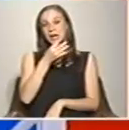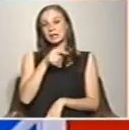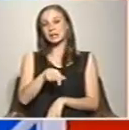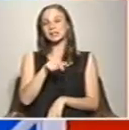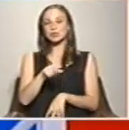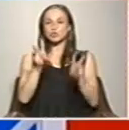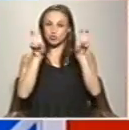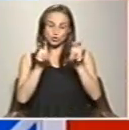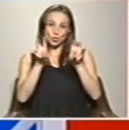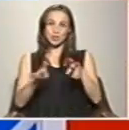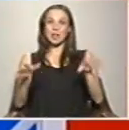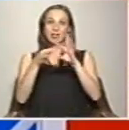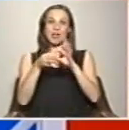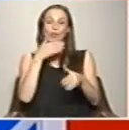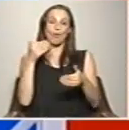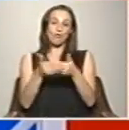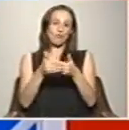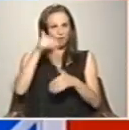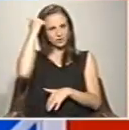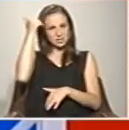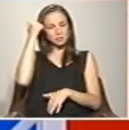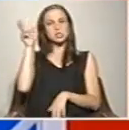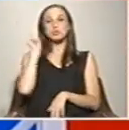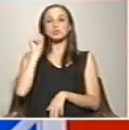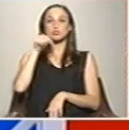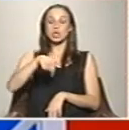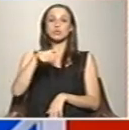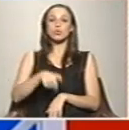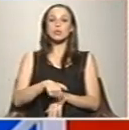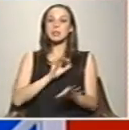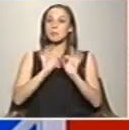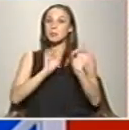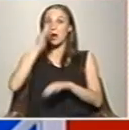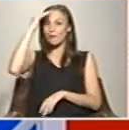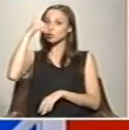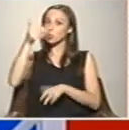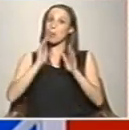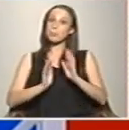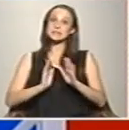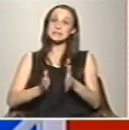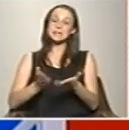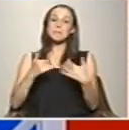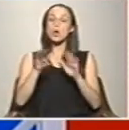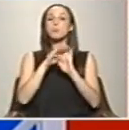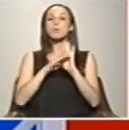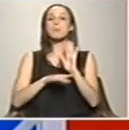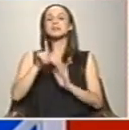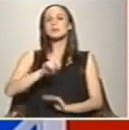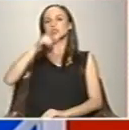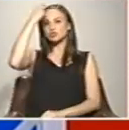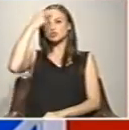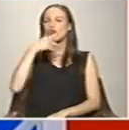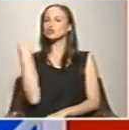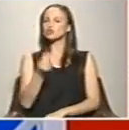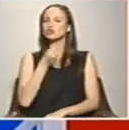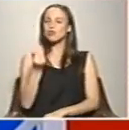questões que se prendem com o envelhecimento e que são muito importantes hoje em dia. Temos que preparar o futuro nessa matéria. mas por este programa passam sempre também histórias dos mais